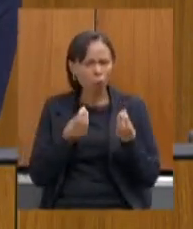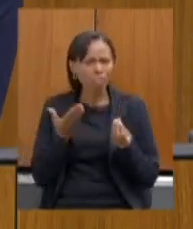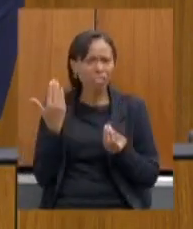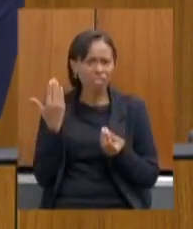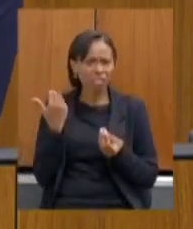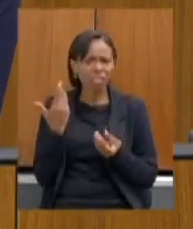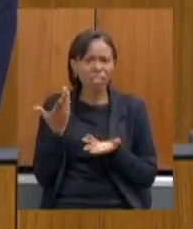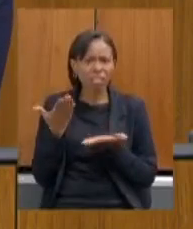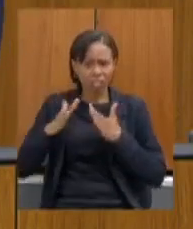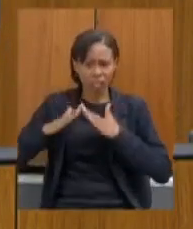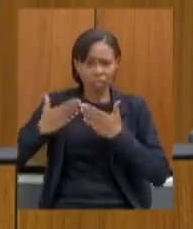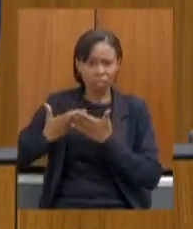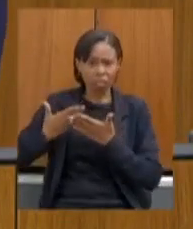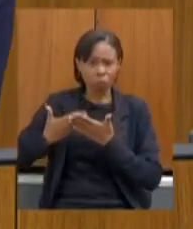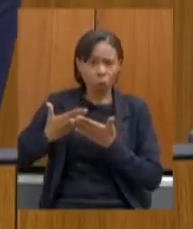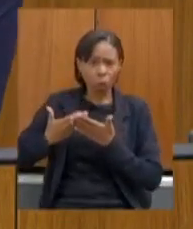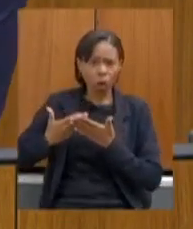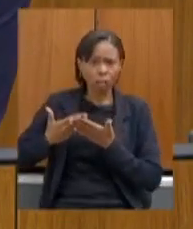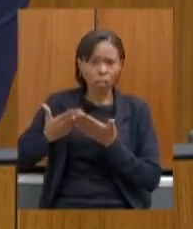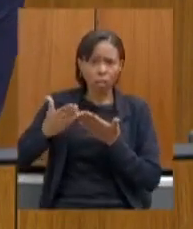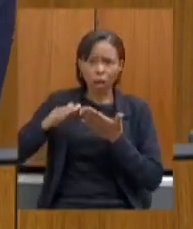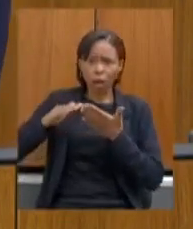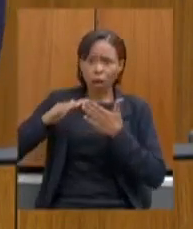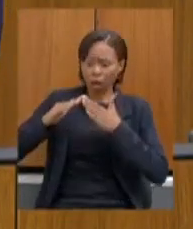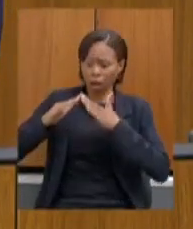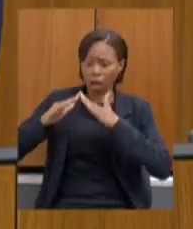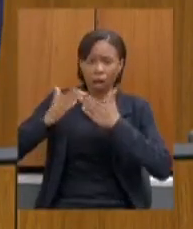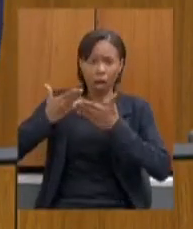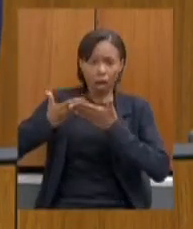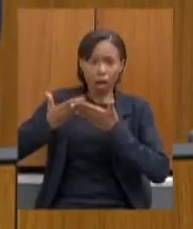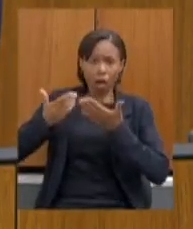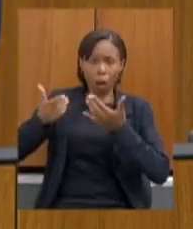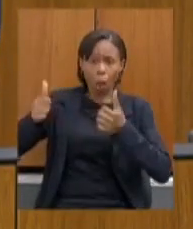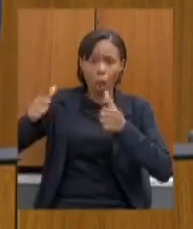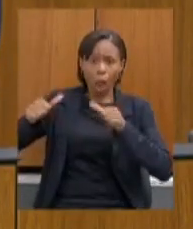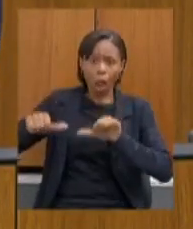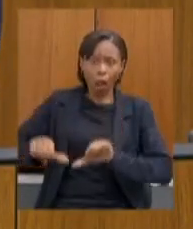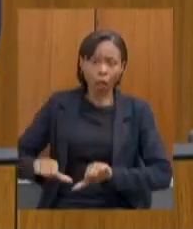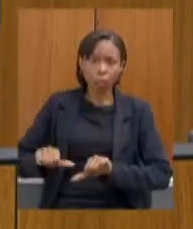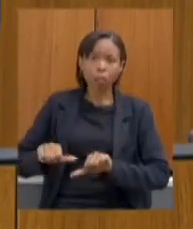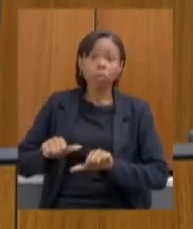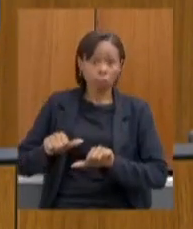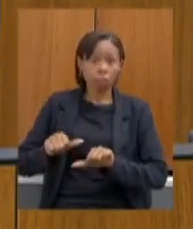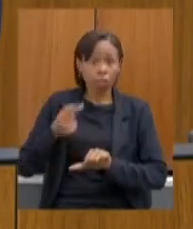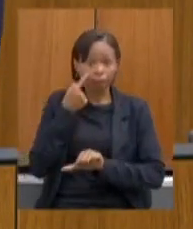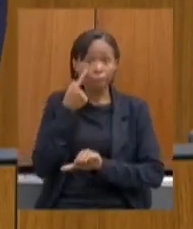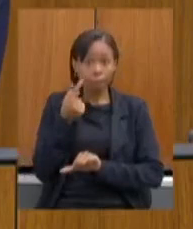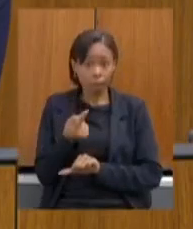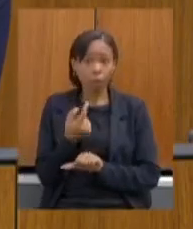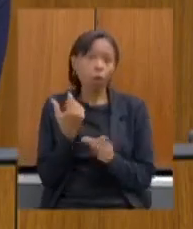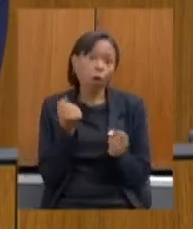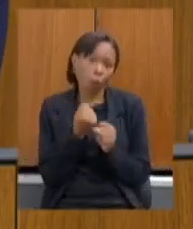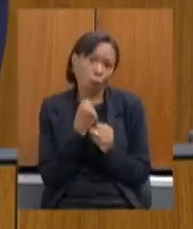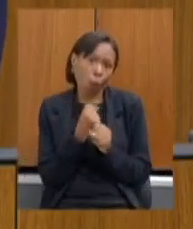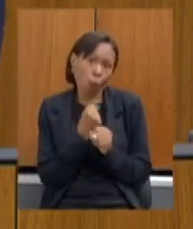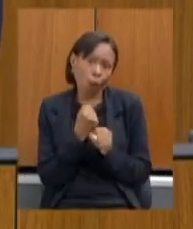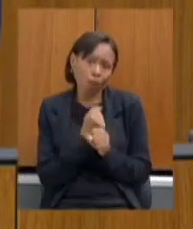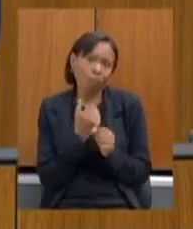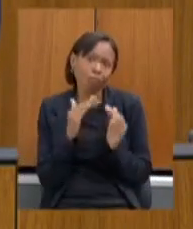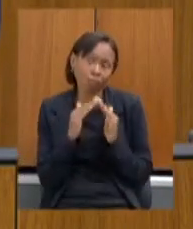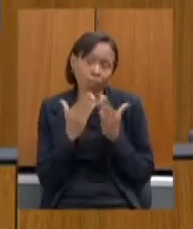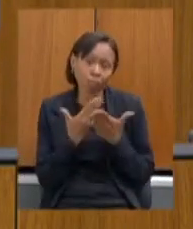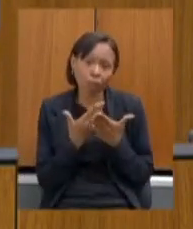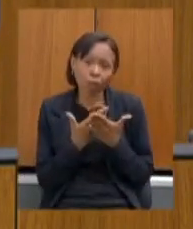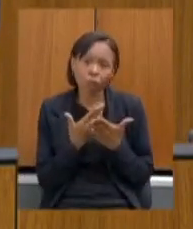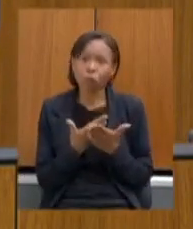Prata essa semana, 500 mil reais, inclusive nós cobramos muito essa escola, o governo estava ali colocando